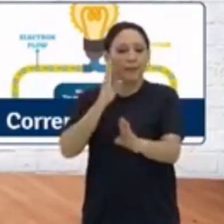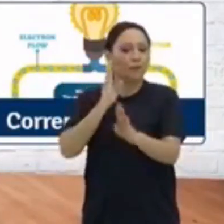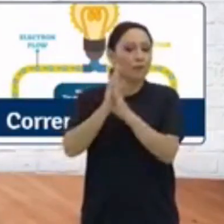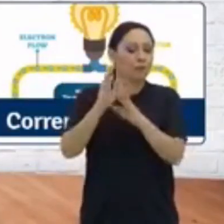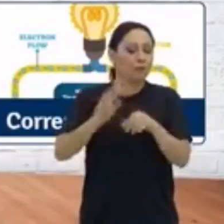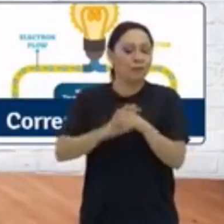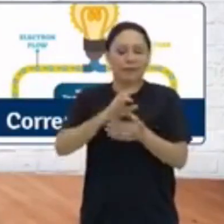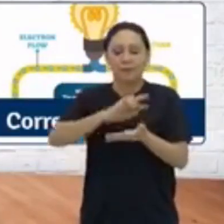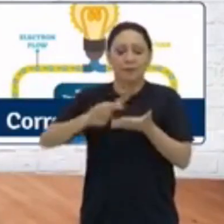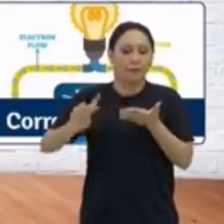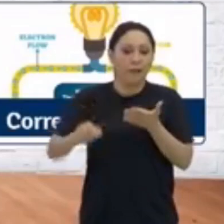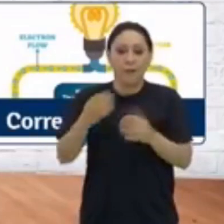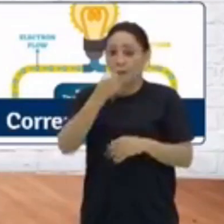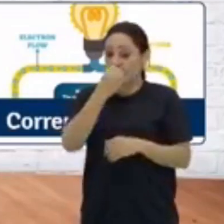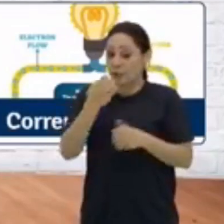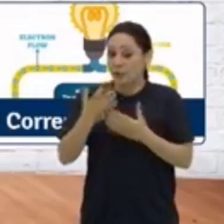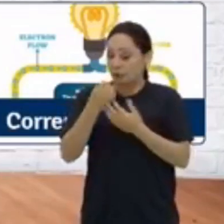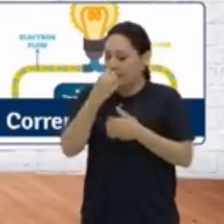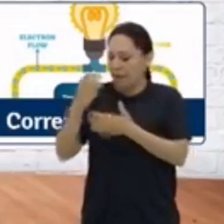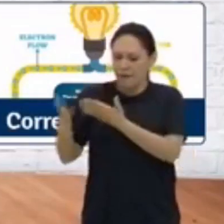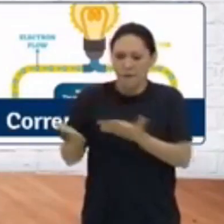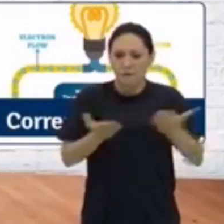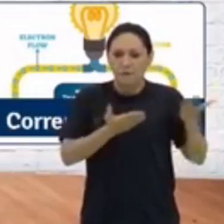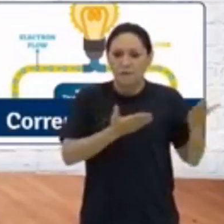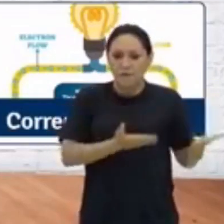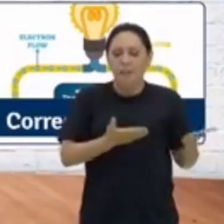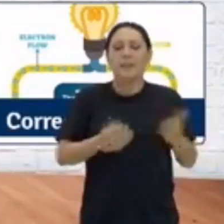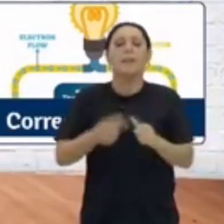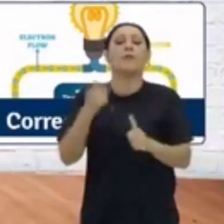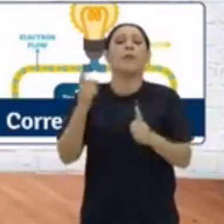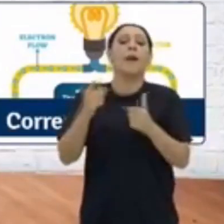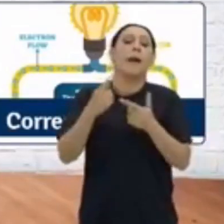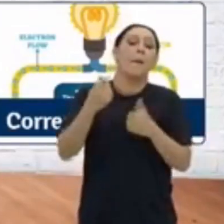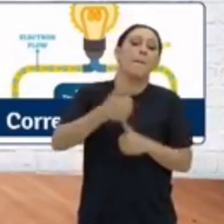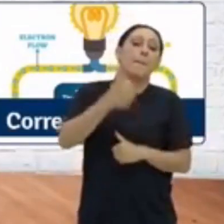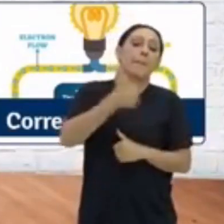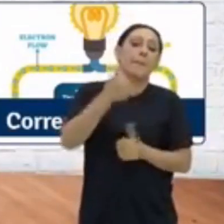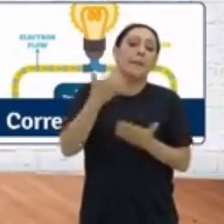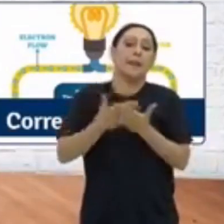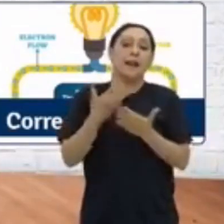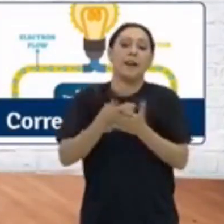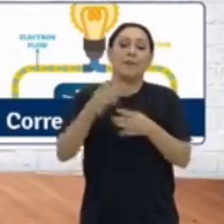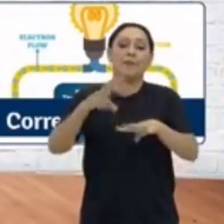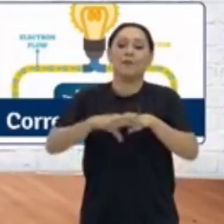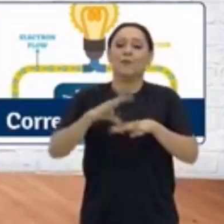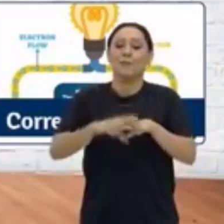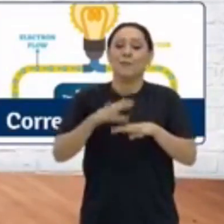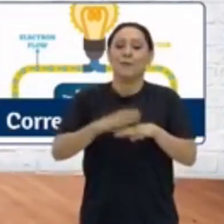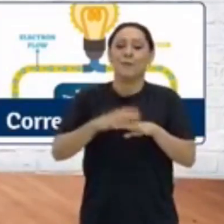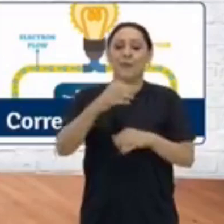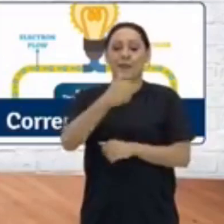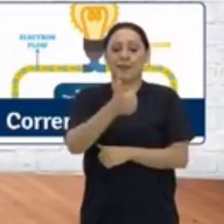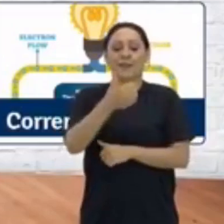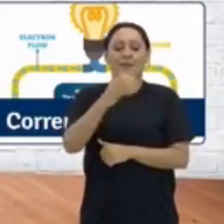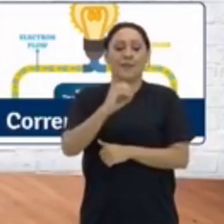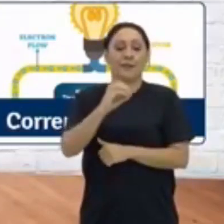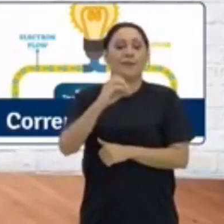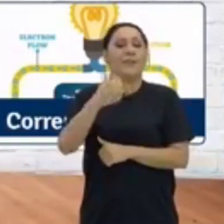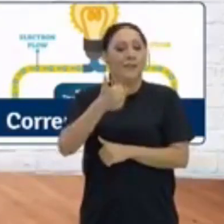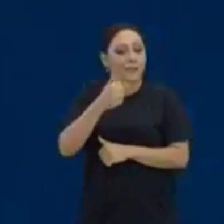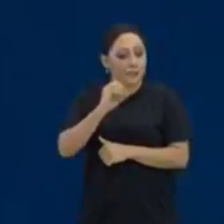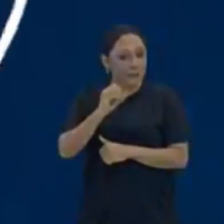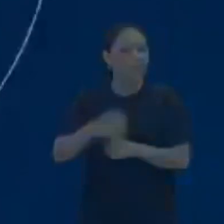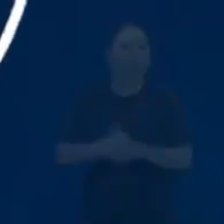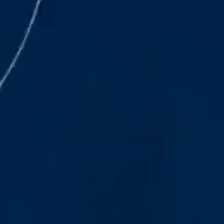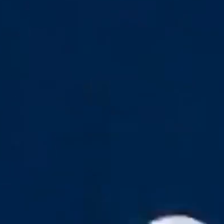coisas. Então, seja bem-vindo, seja bem-vinda à primeira aula de matemática de 2020. Vem